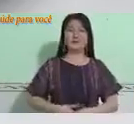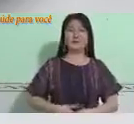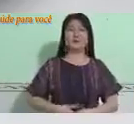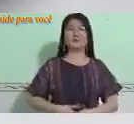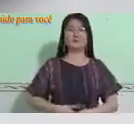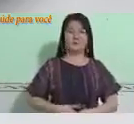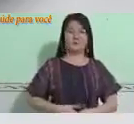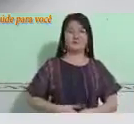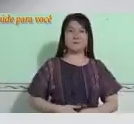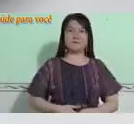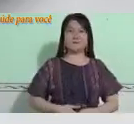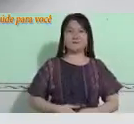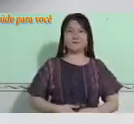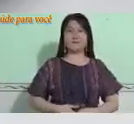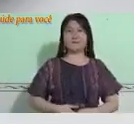dos sintomas.